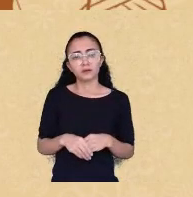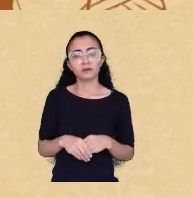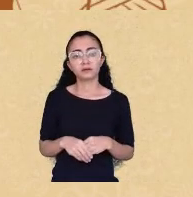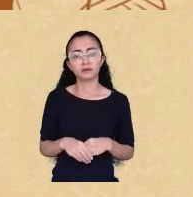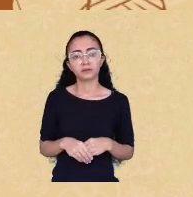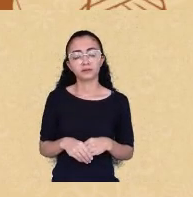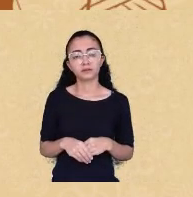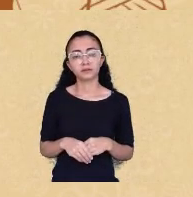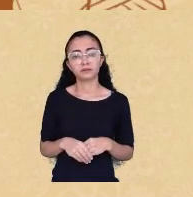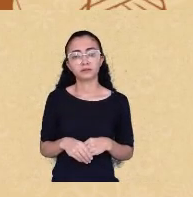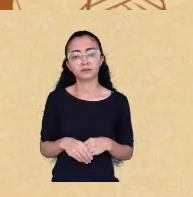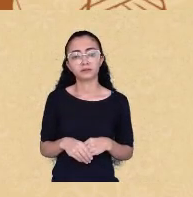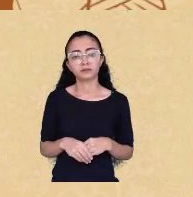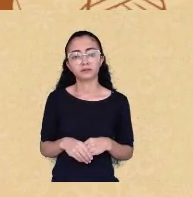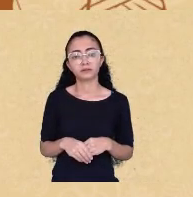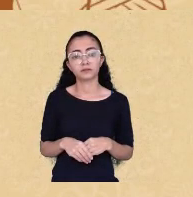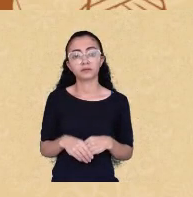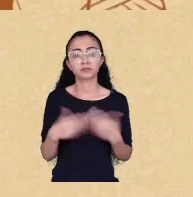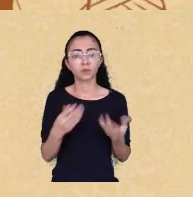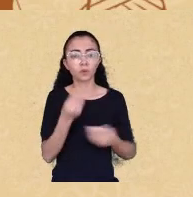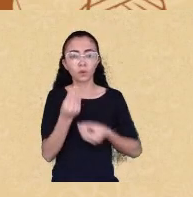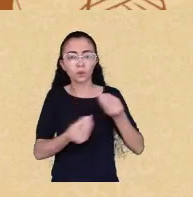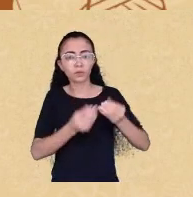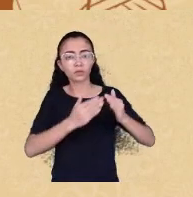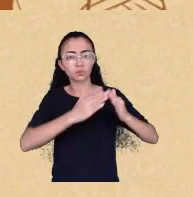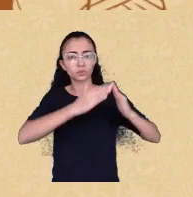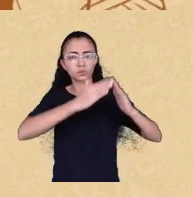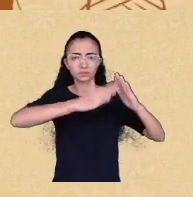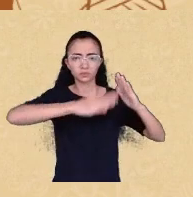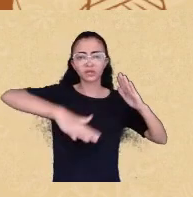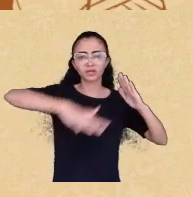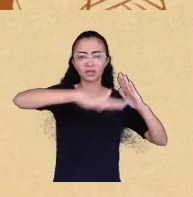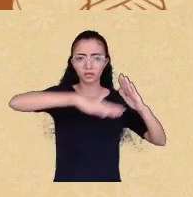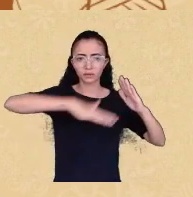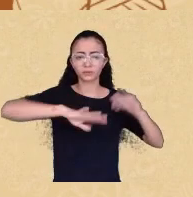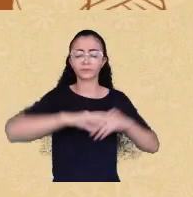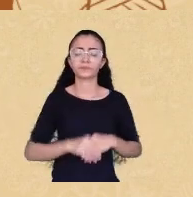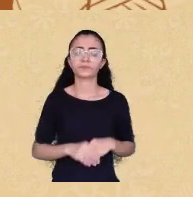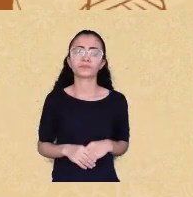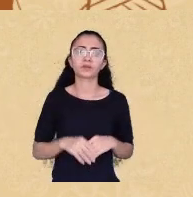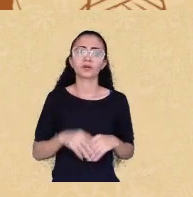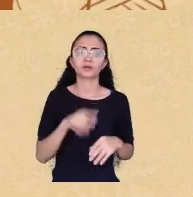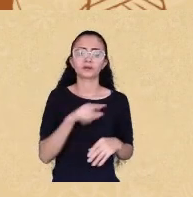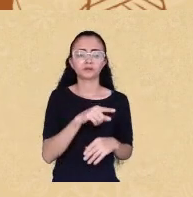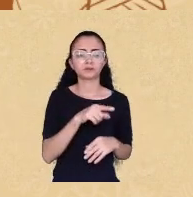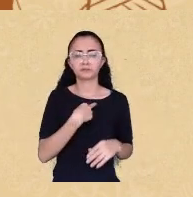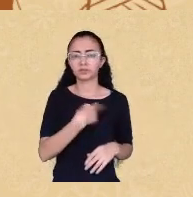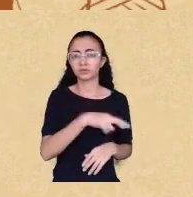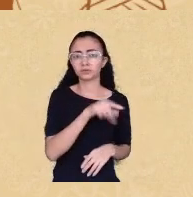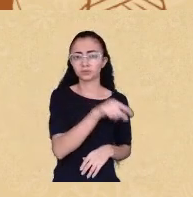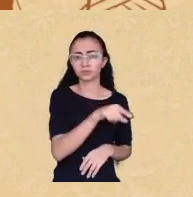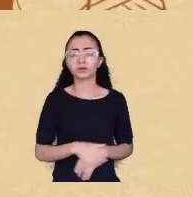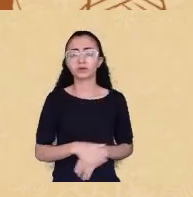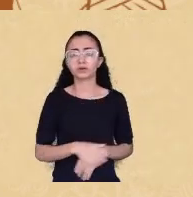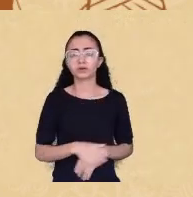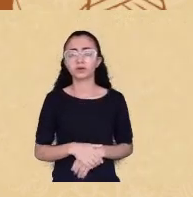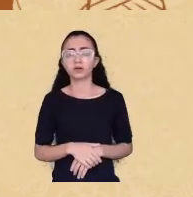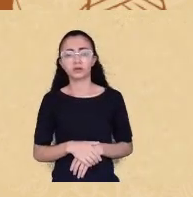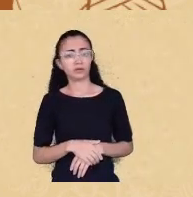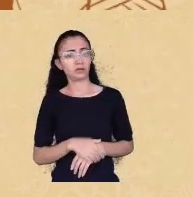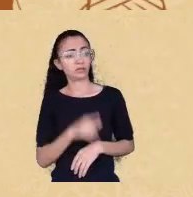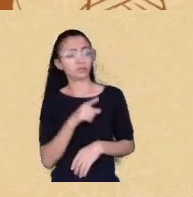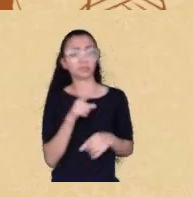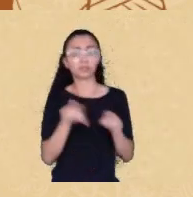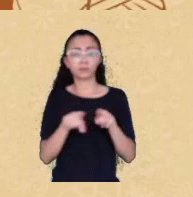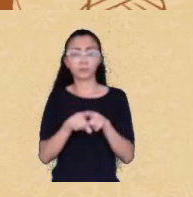o Pajubá que a gente tem no terreiro, que vem do Yorubá, do Banto, também ele, e que as travestis vão utilizar no